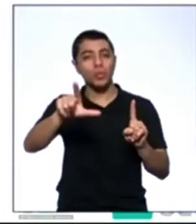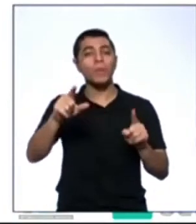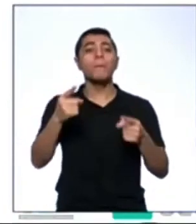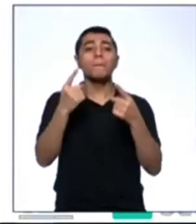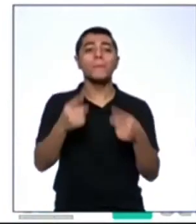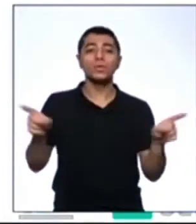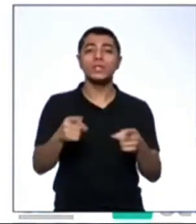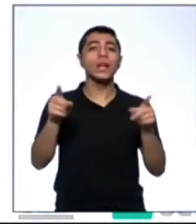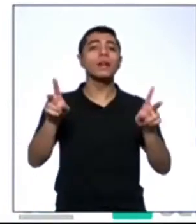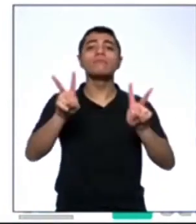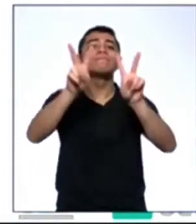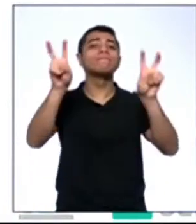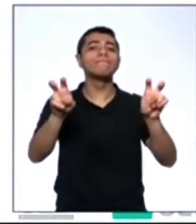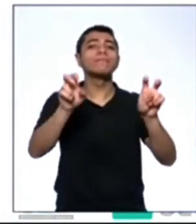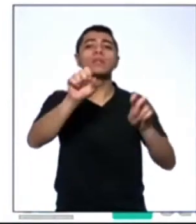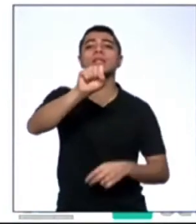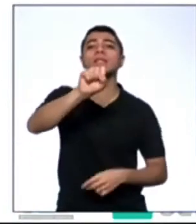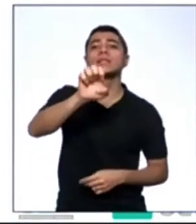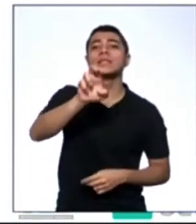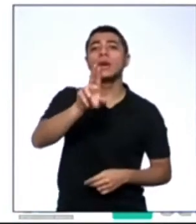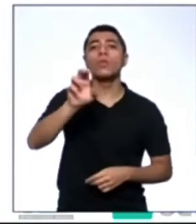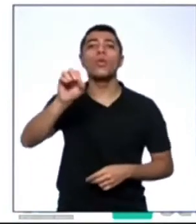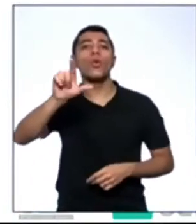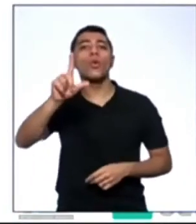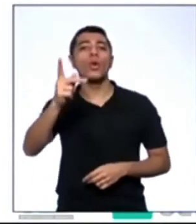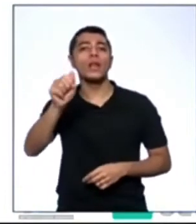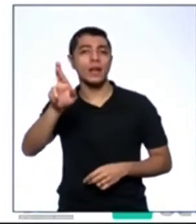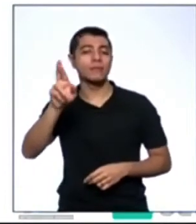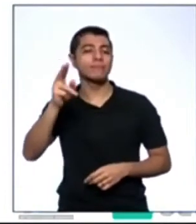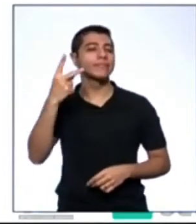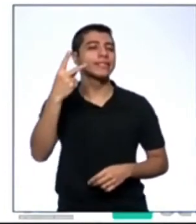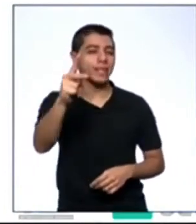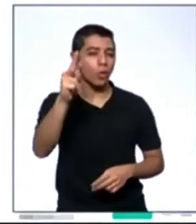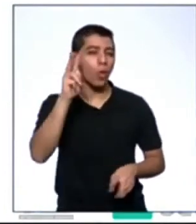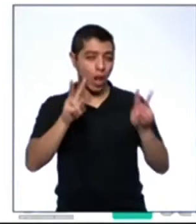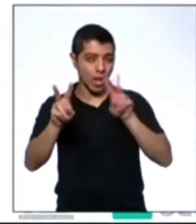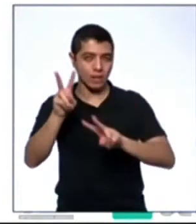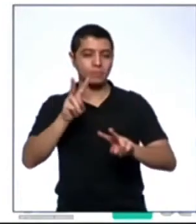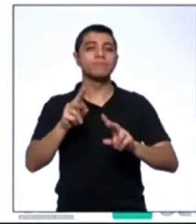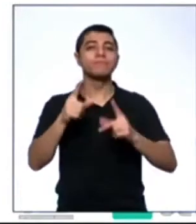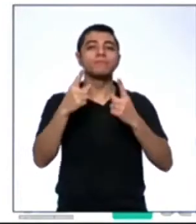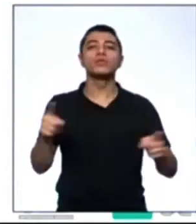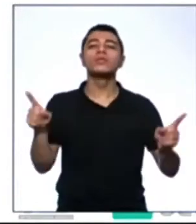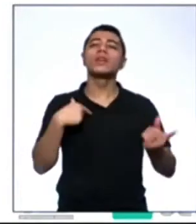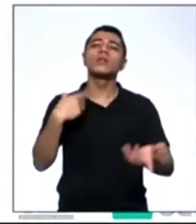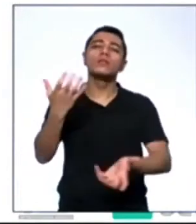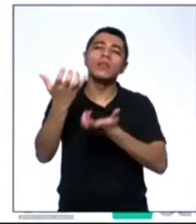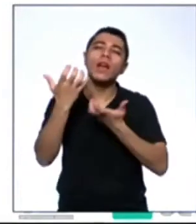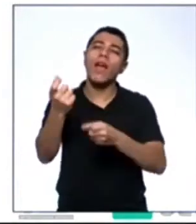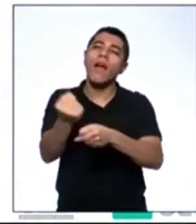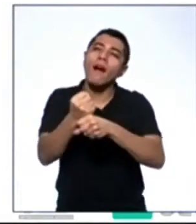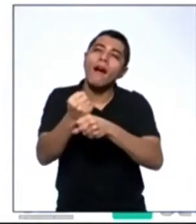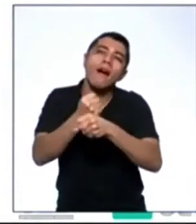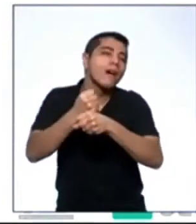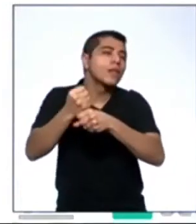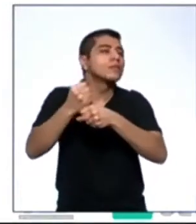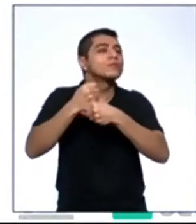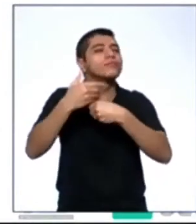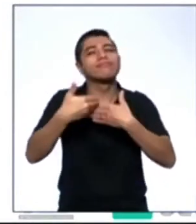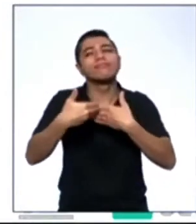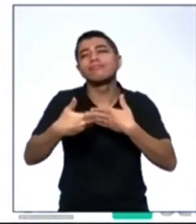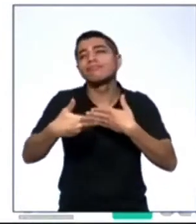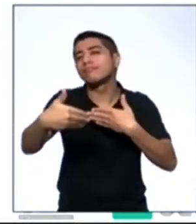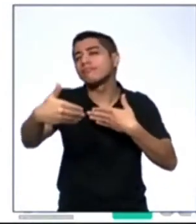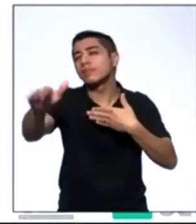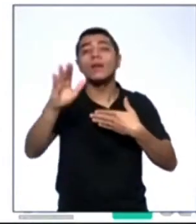trouxe esse detalhe aqui, ó. Eu quisera ter tantos anos-luz, quantos fosse precisar, para